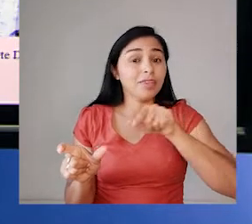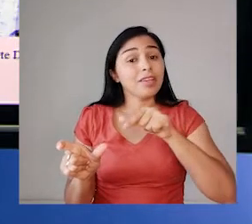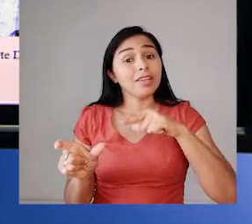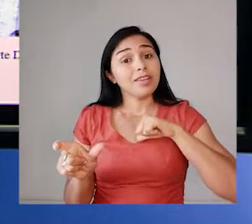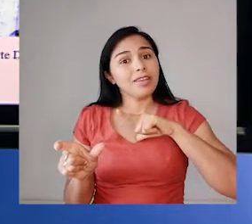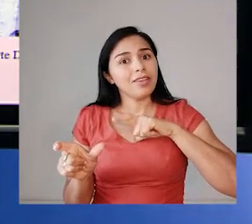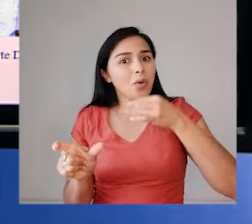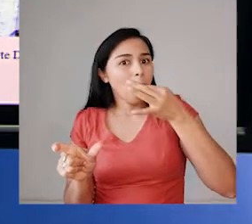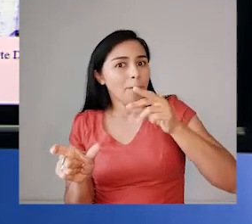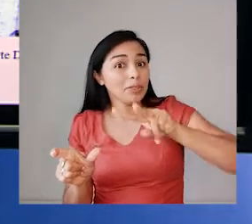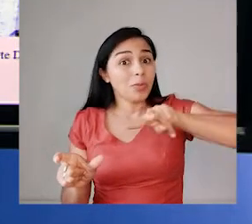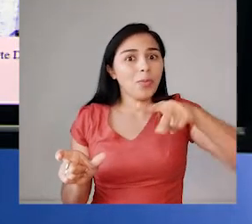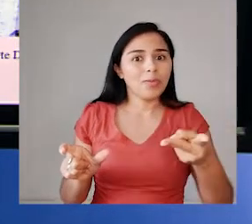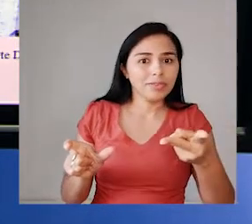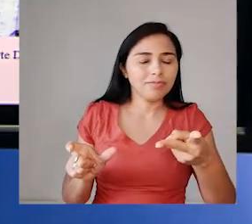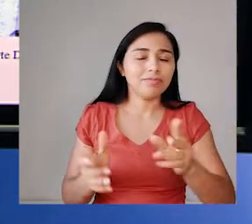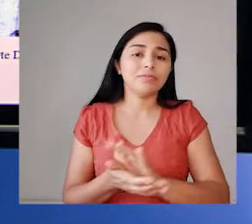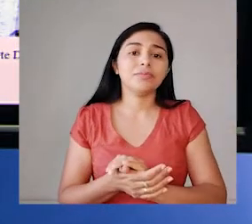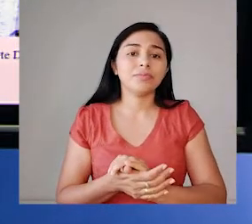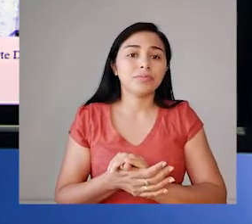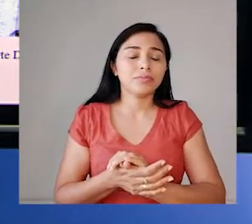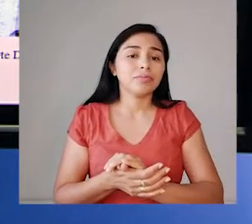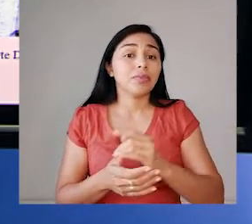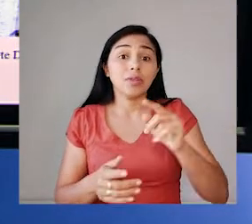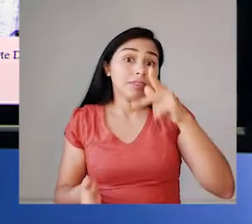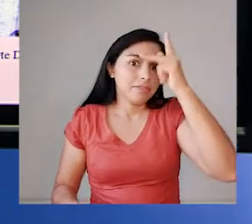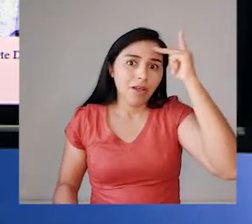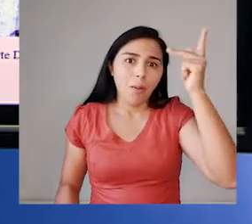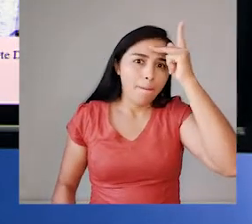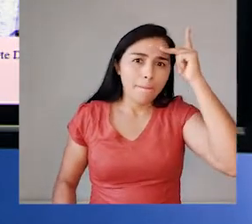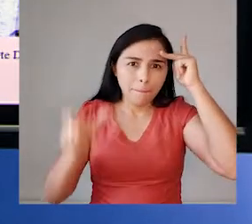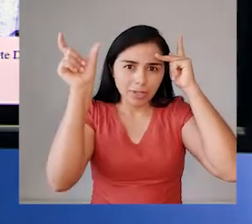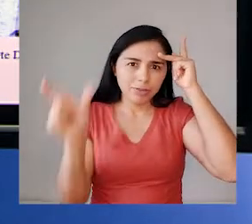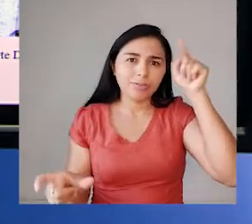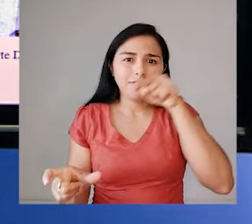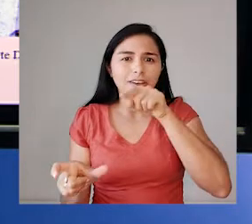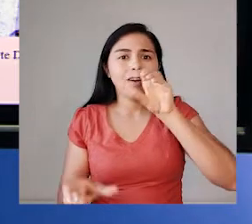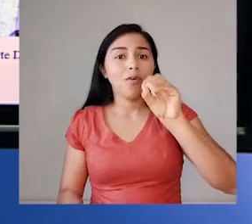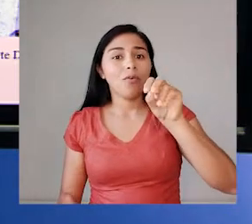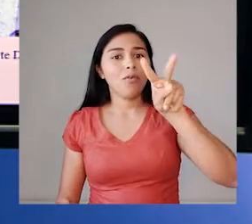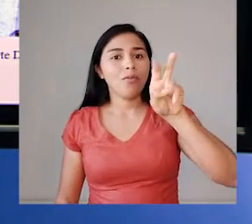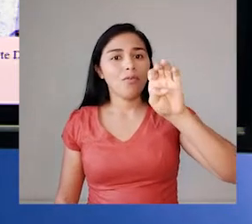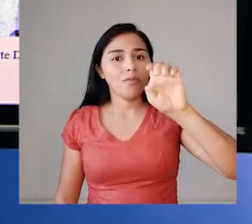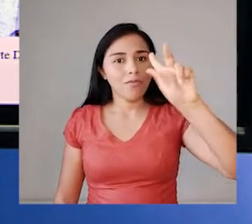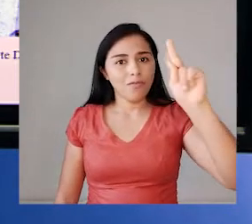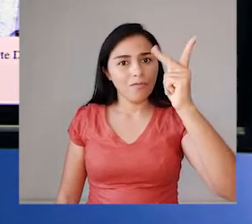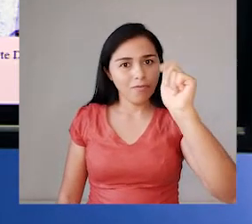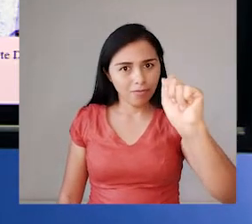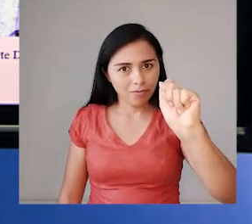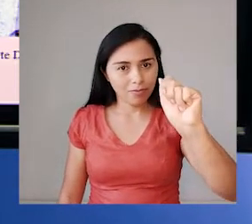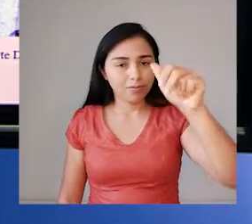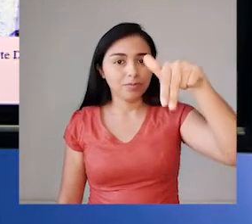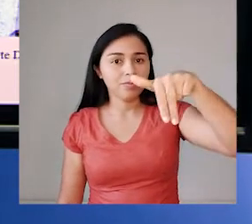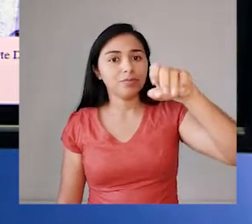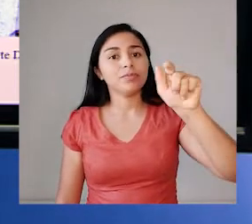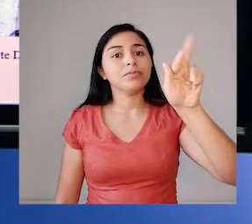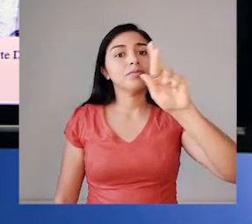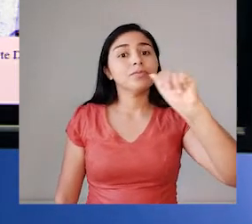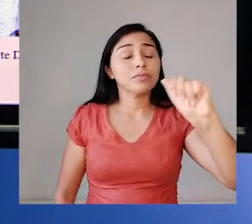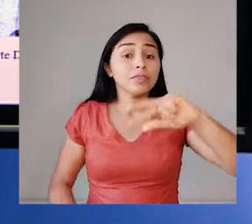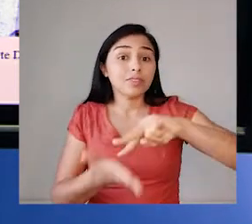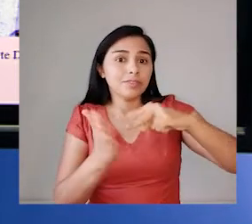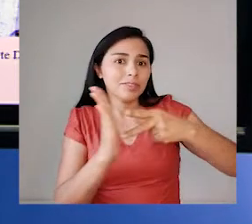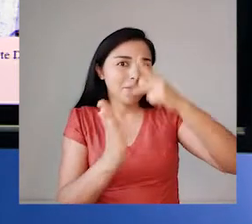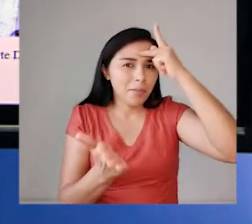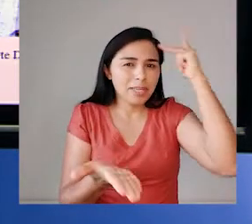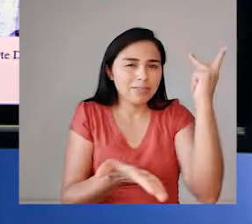uma pessoa é ovelha negra? Porque ela é rebelde. E aí a palavra rebelde, como a palavra ovelha negra, como a